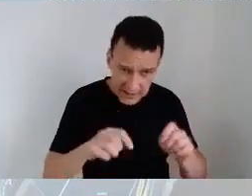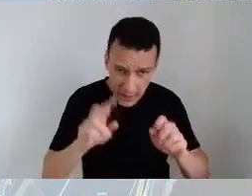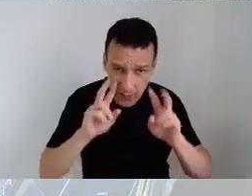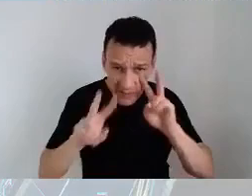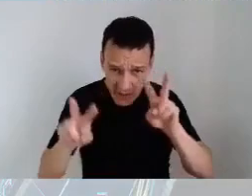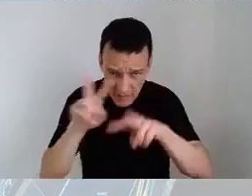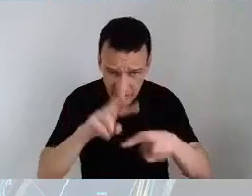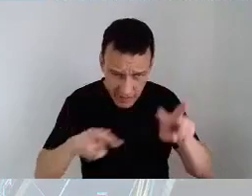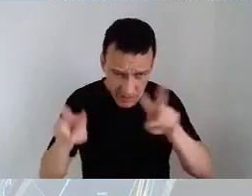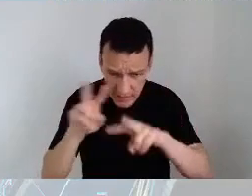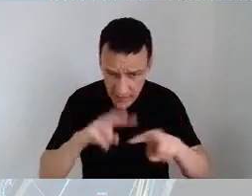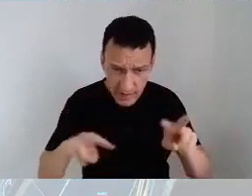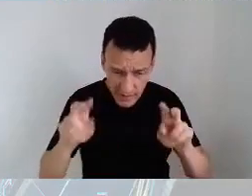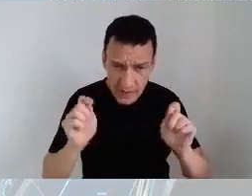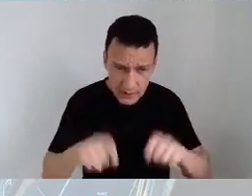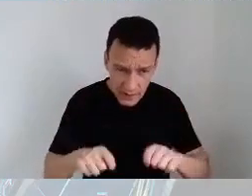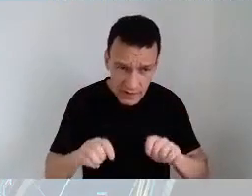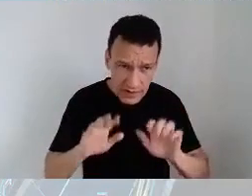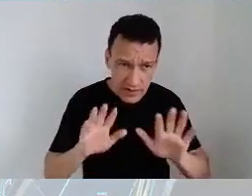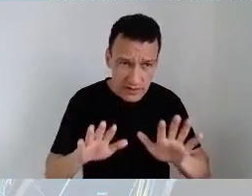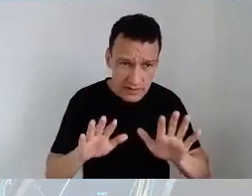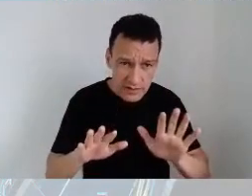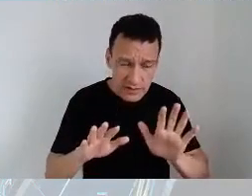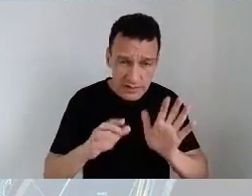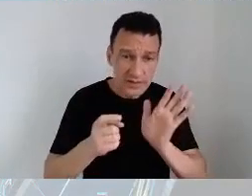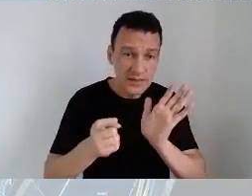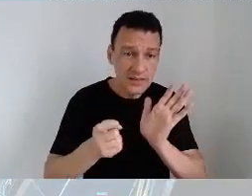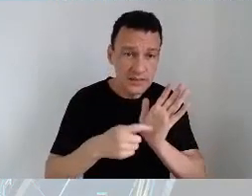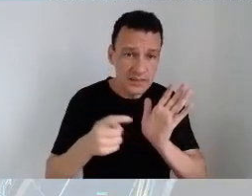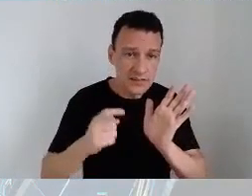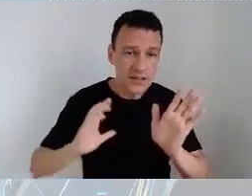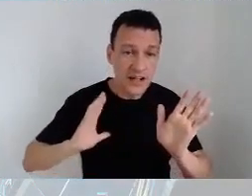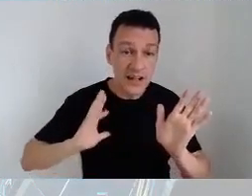Deixa eu dar um clear aqui. Espera aí.